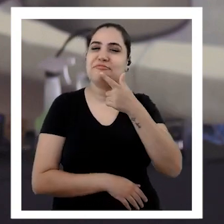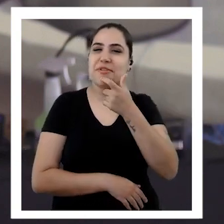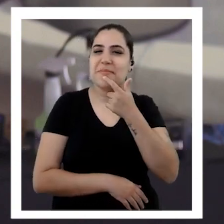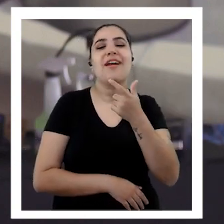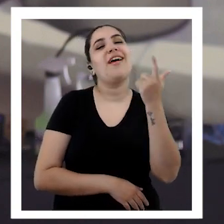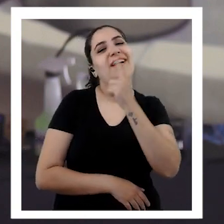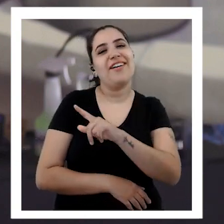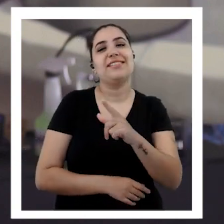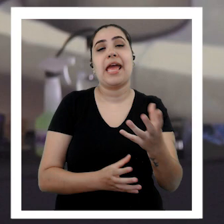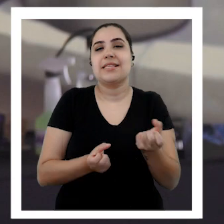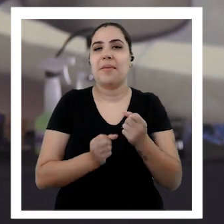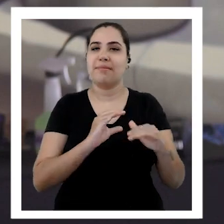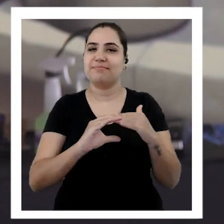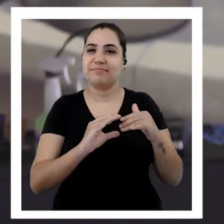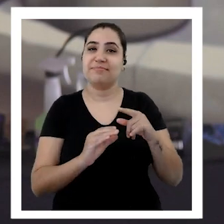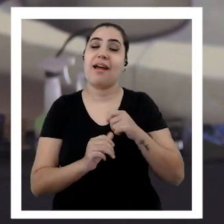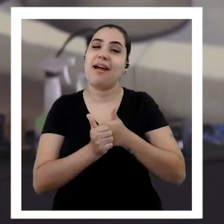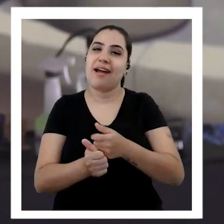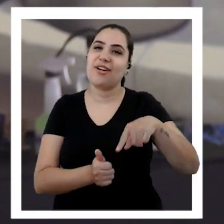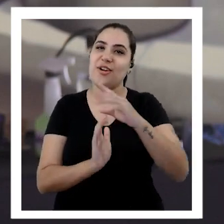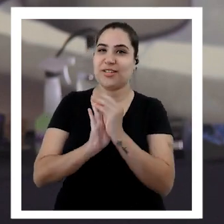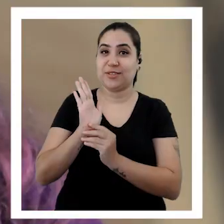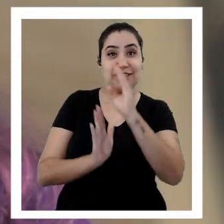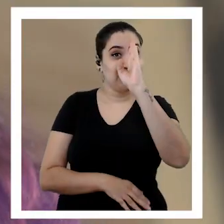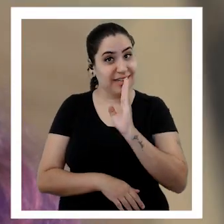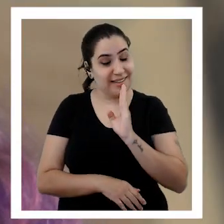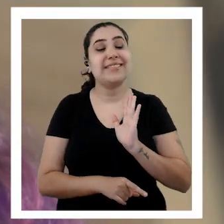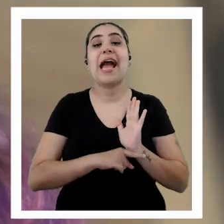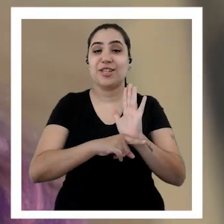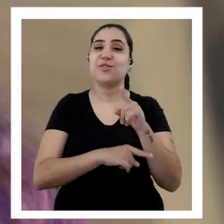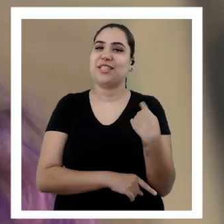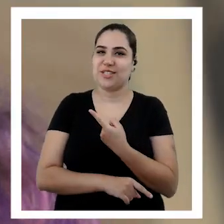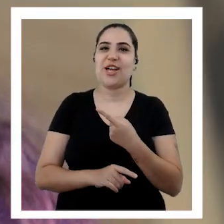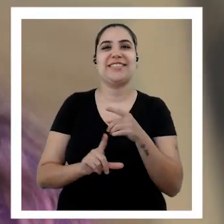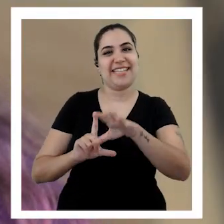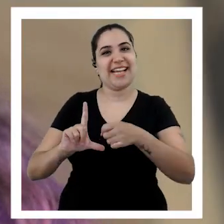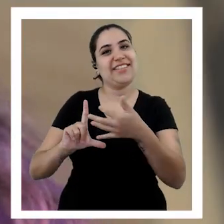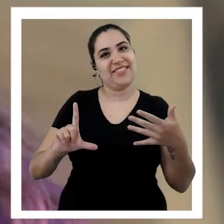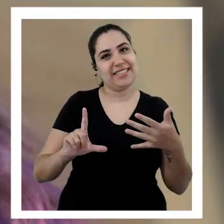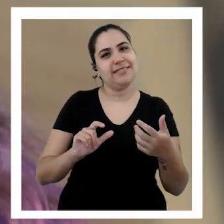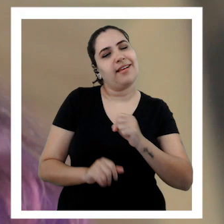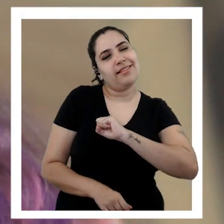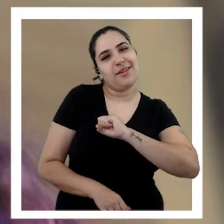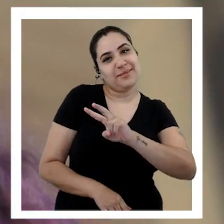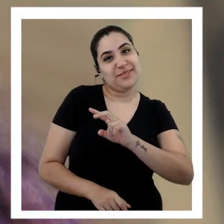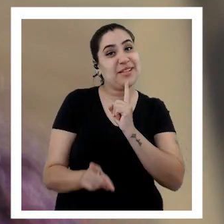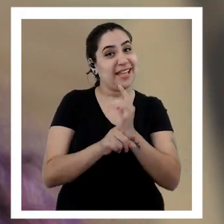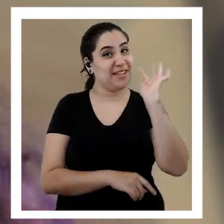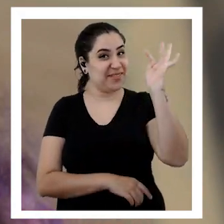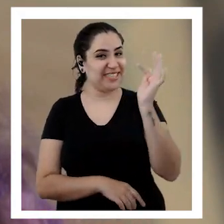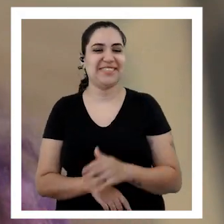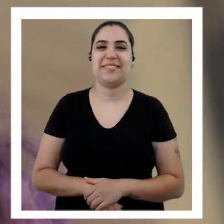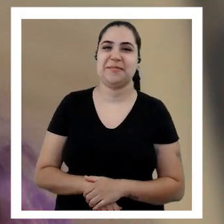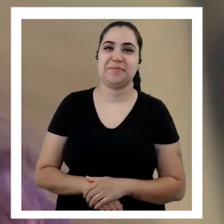ativar o sininho para receber as notificações e continuar por dentro do nosso conteúdo. É de graça e ajuda muito o Cataflix. Tamo